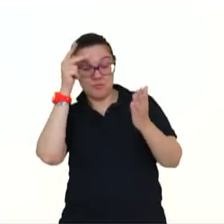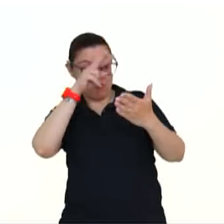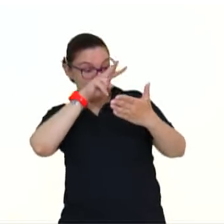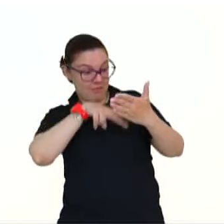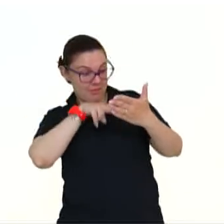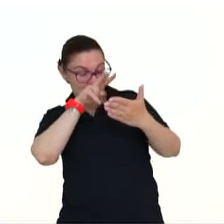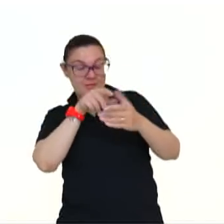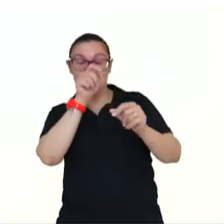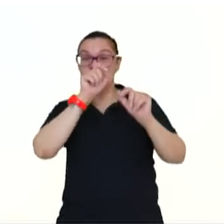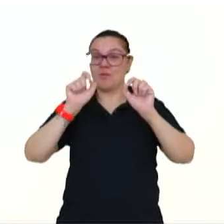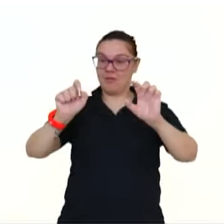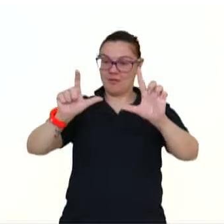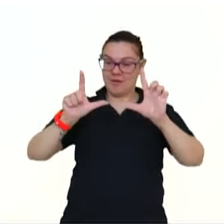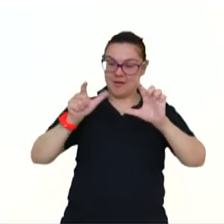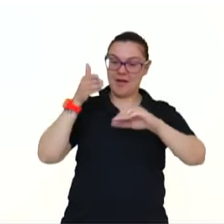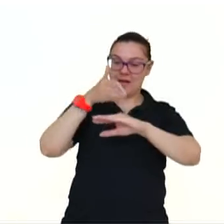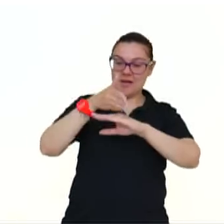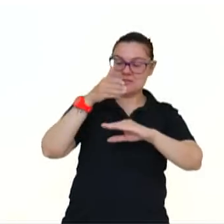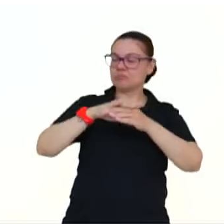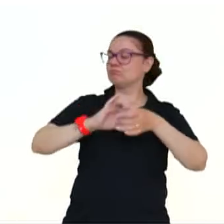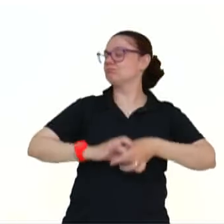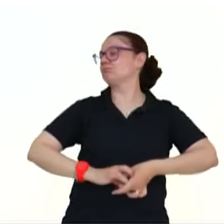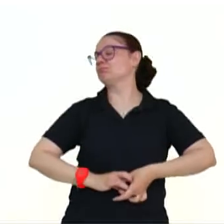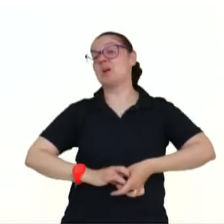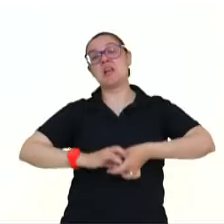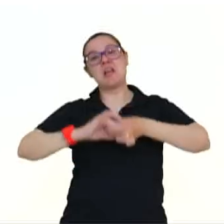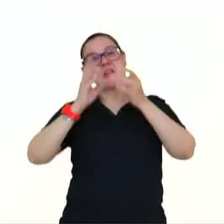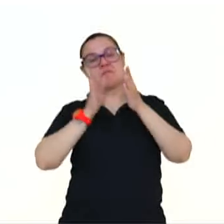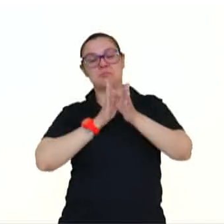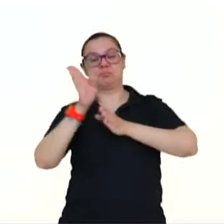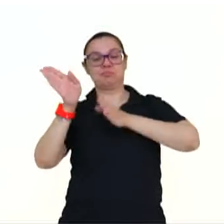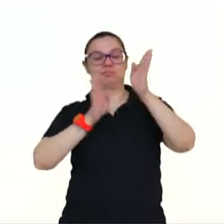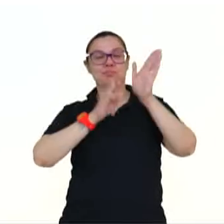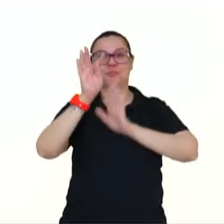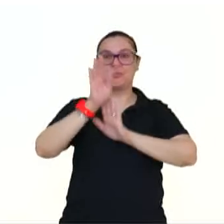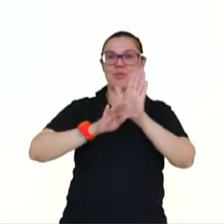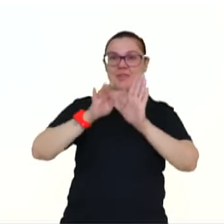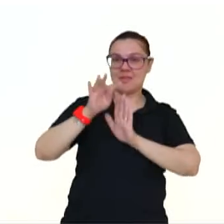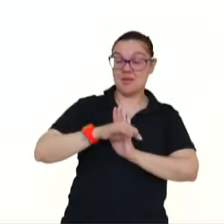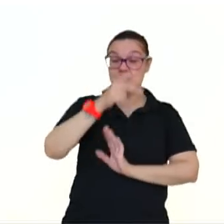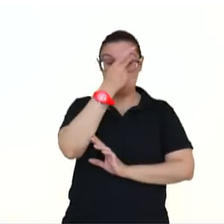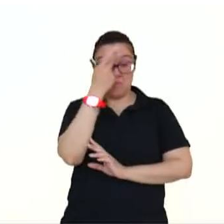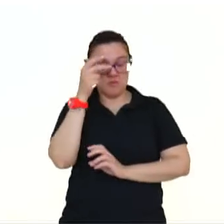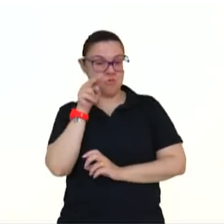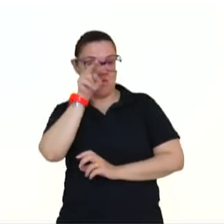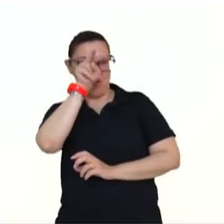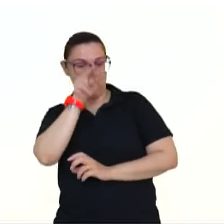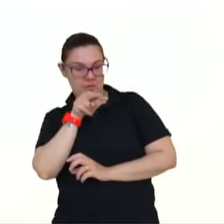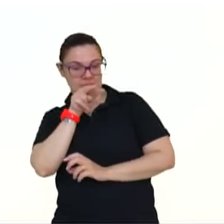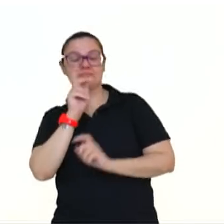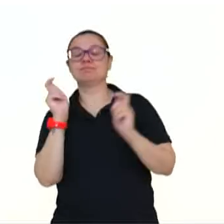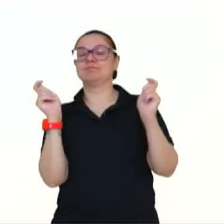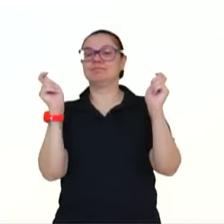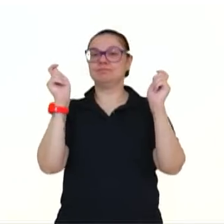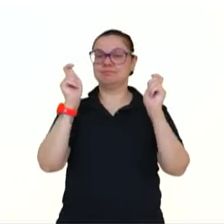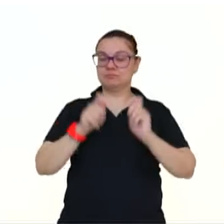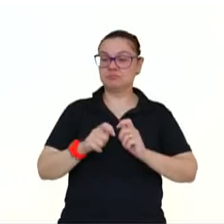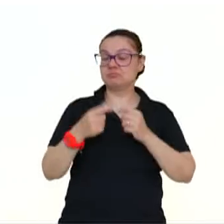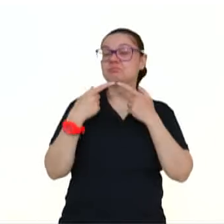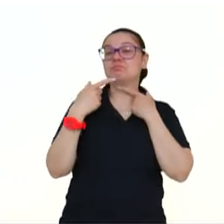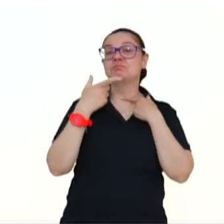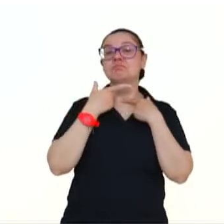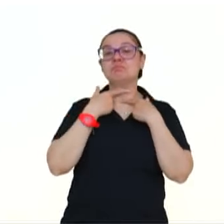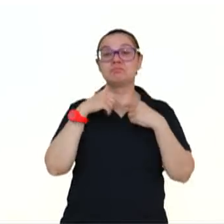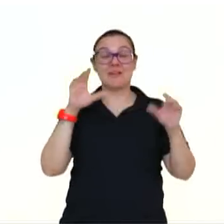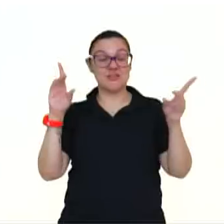acesso a um número praticamente ilimitado de outros textos. E o leitor faz o seu percurso da leitura